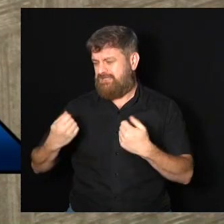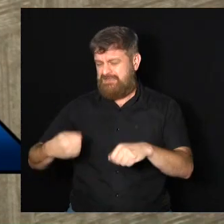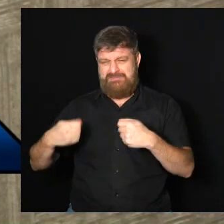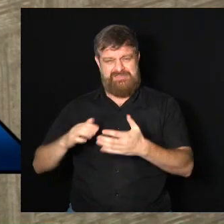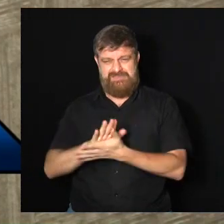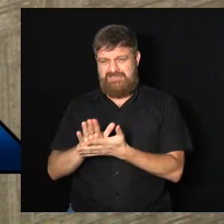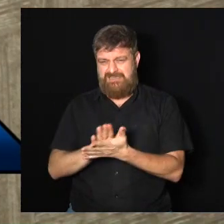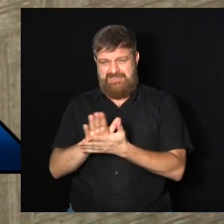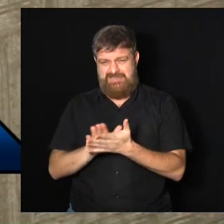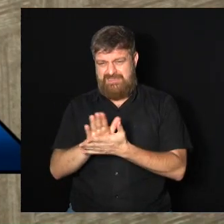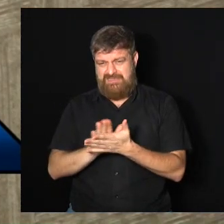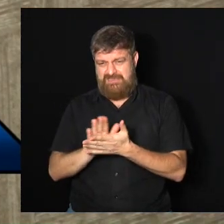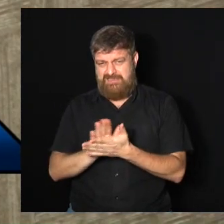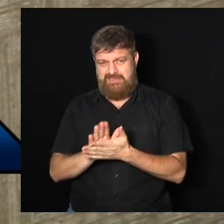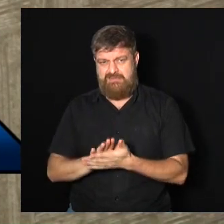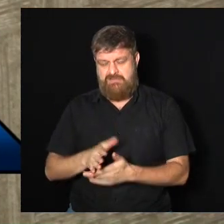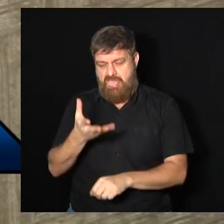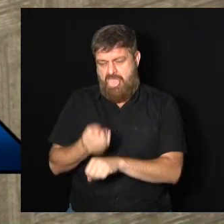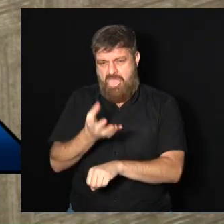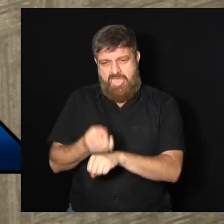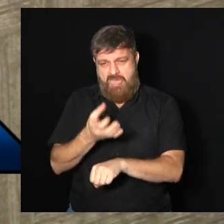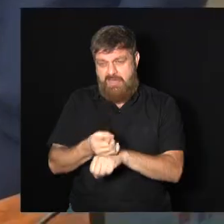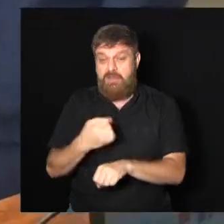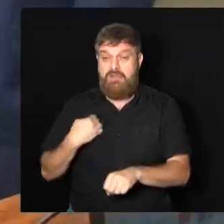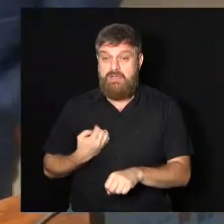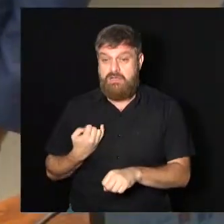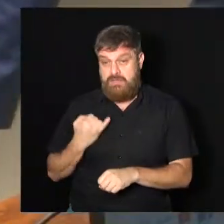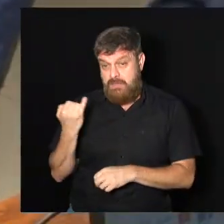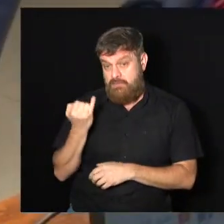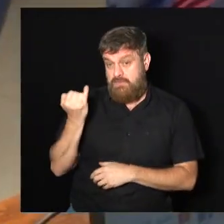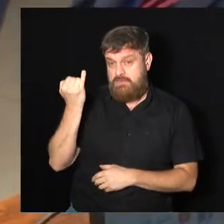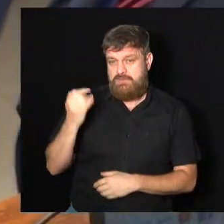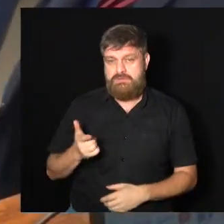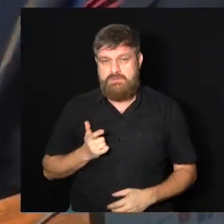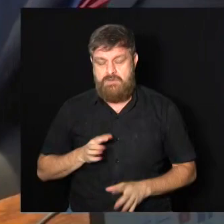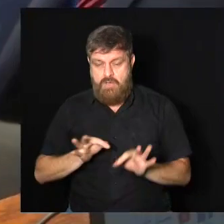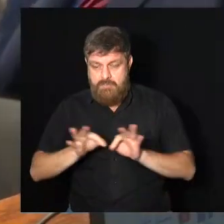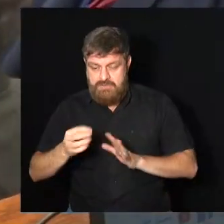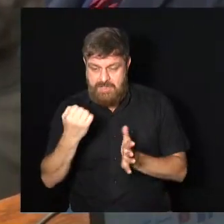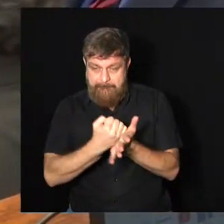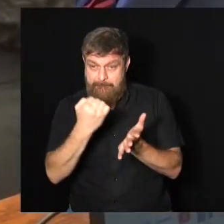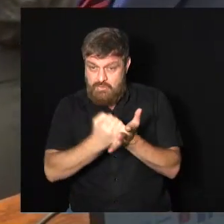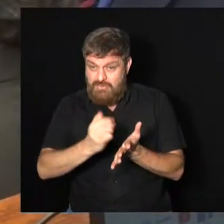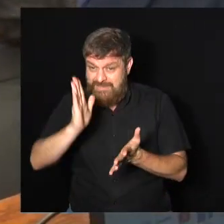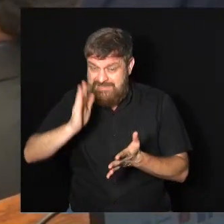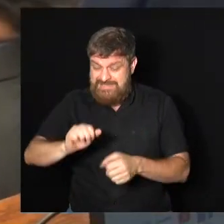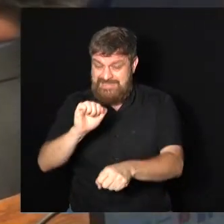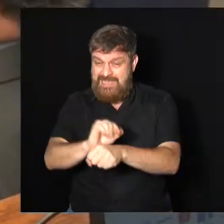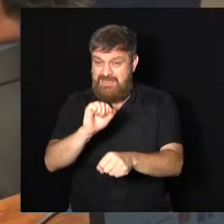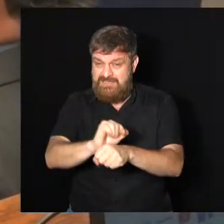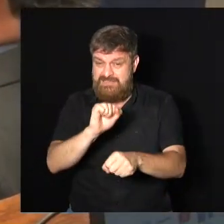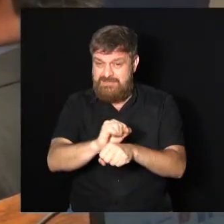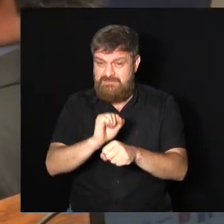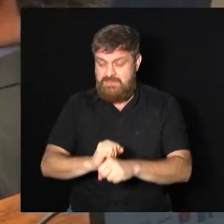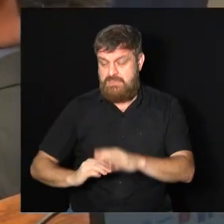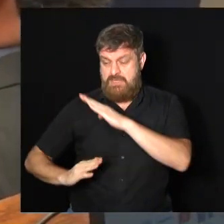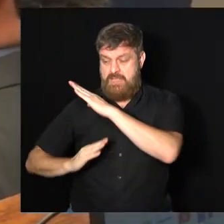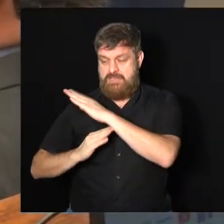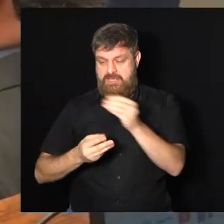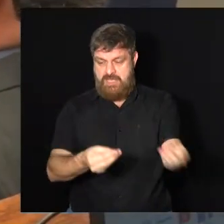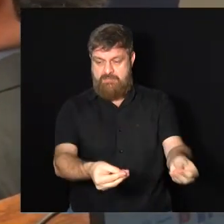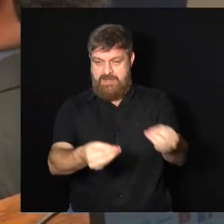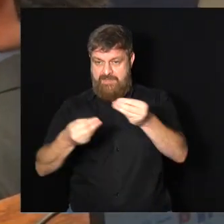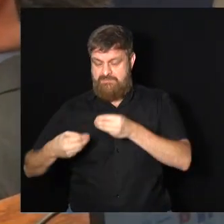risco de fraude ou de clonagem. Eu acho que isso vai ser importante. O projeto já foi protocolado lado e aguarda a apresentação aos demais vereadores